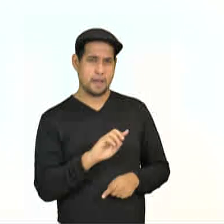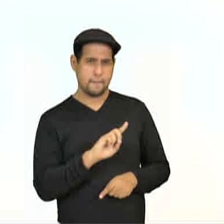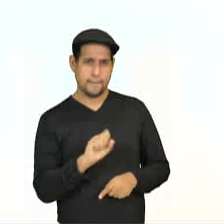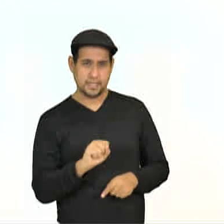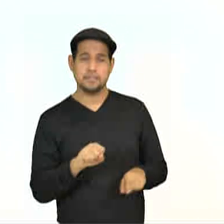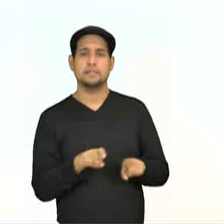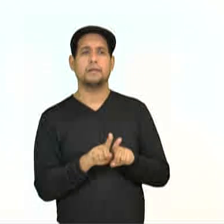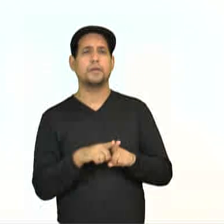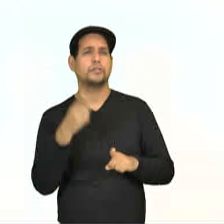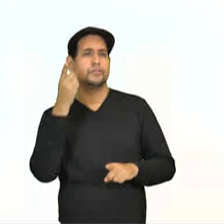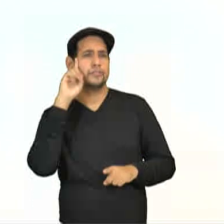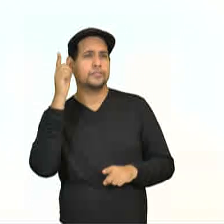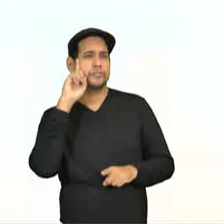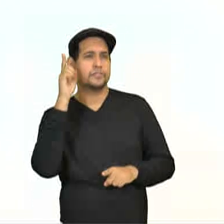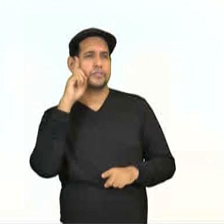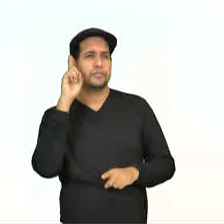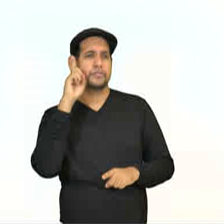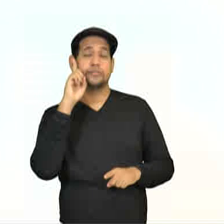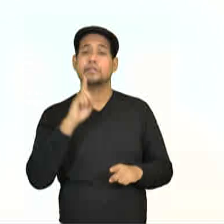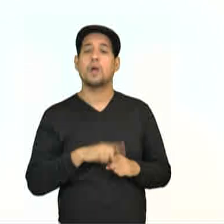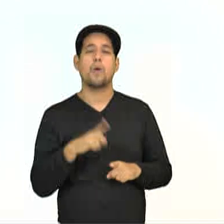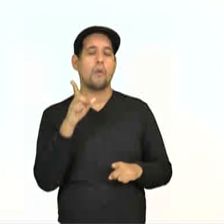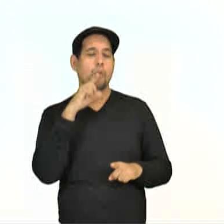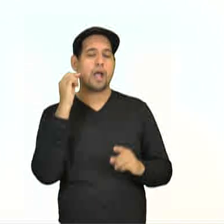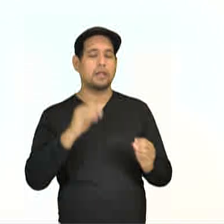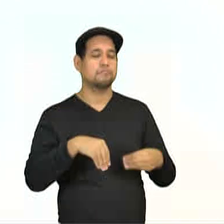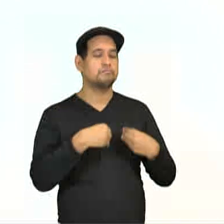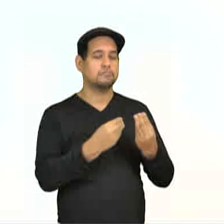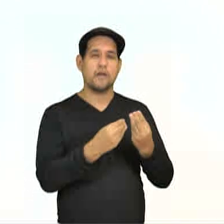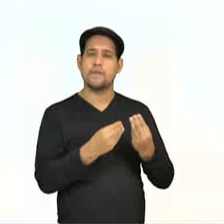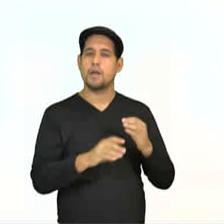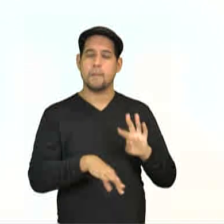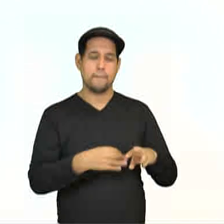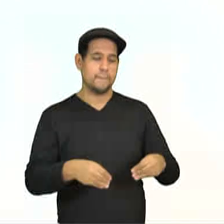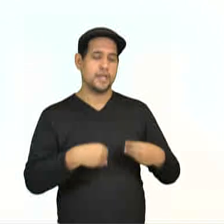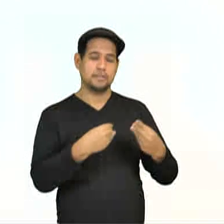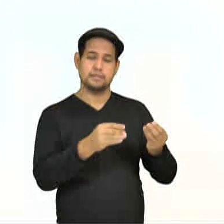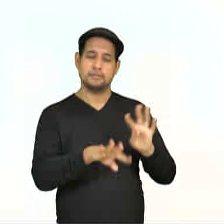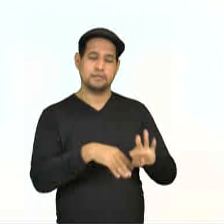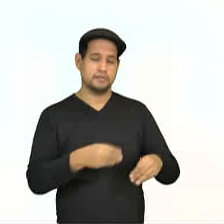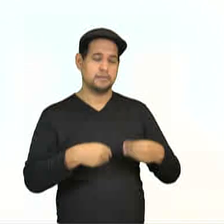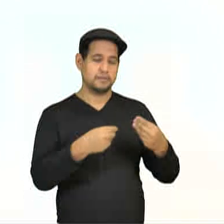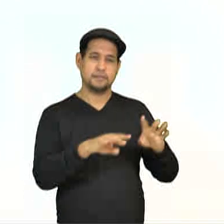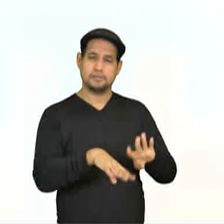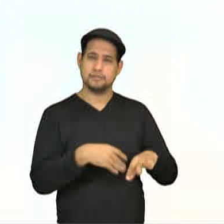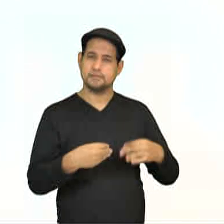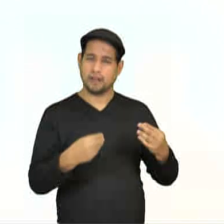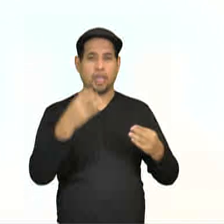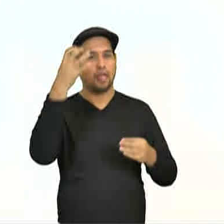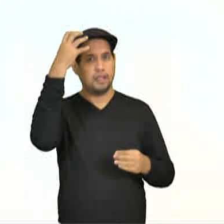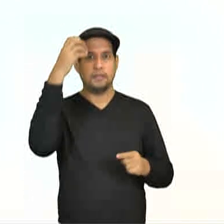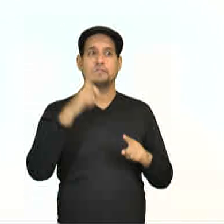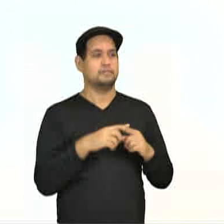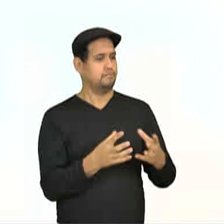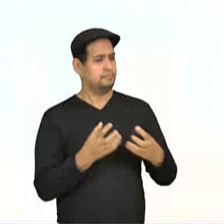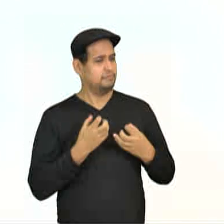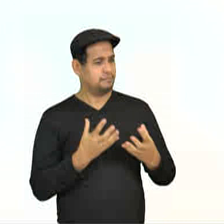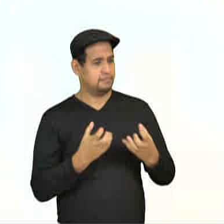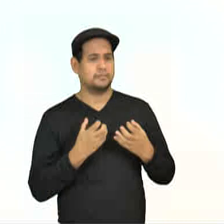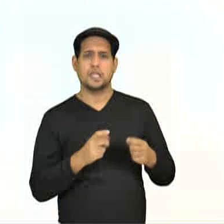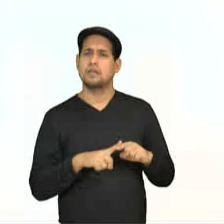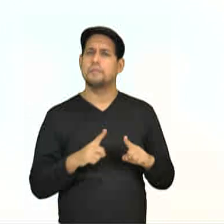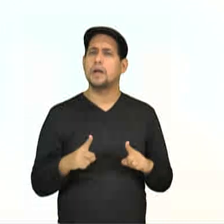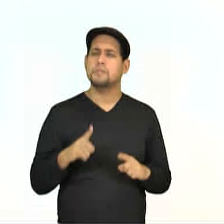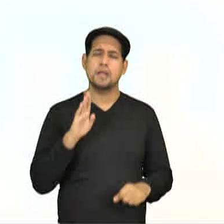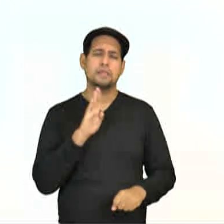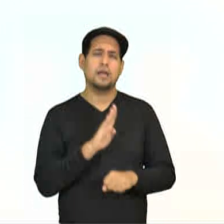o gato continuou a oferecer presentes ao rei, em nome do Marquês. Numa bela tarde, enquanto o